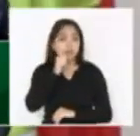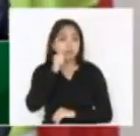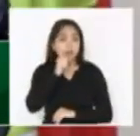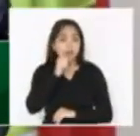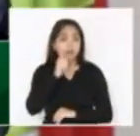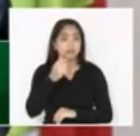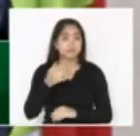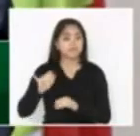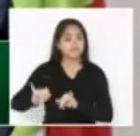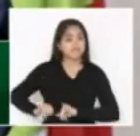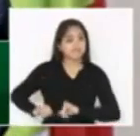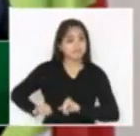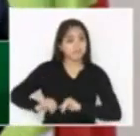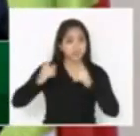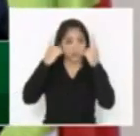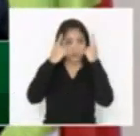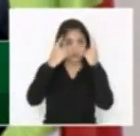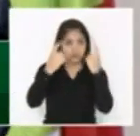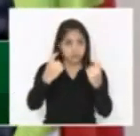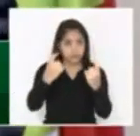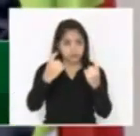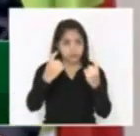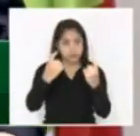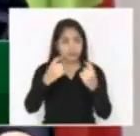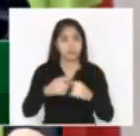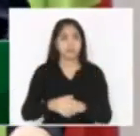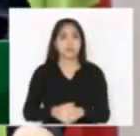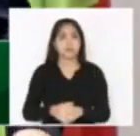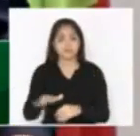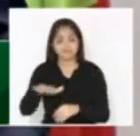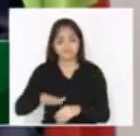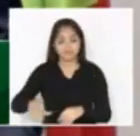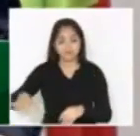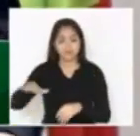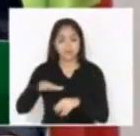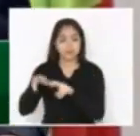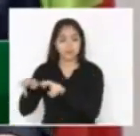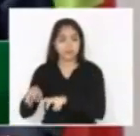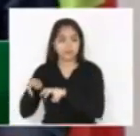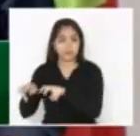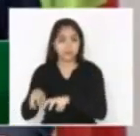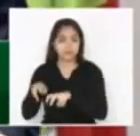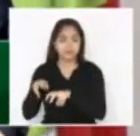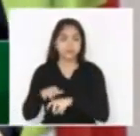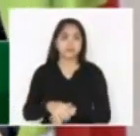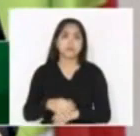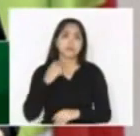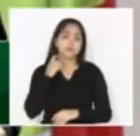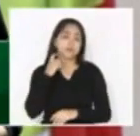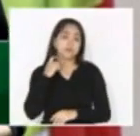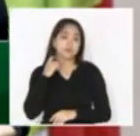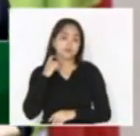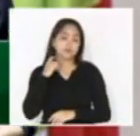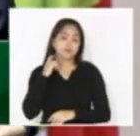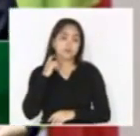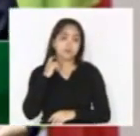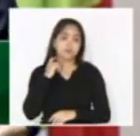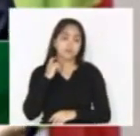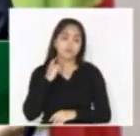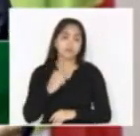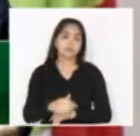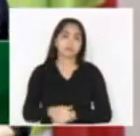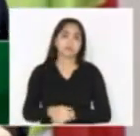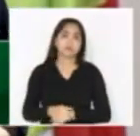sofreram violência no campo. Eu faço aqui as minhas palavras,